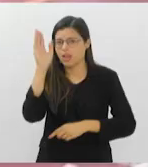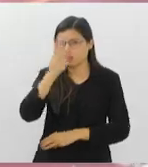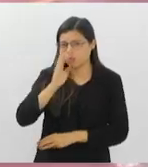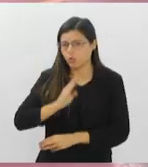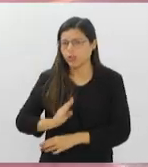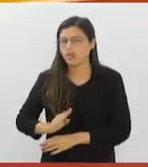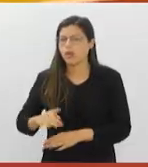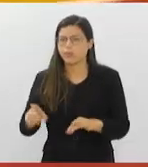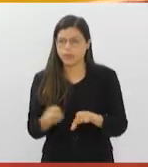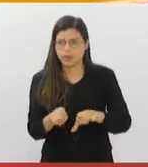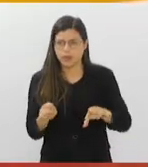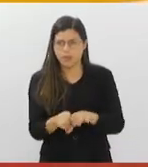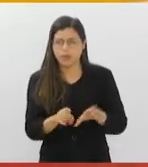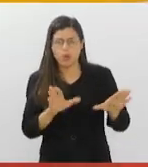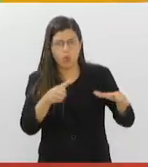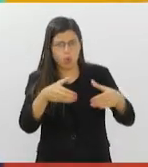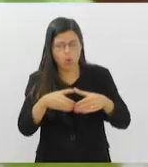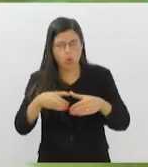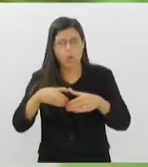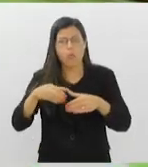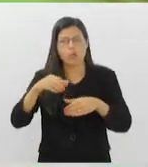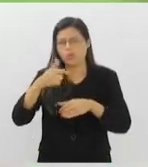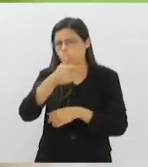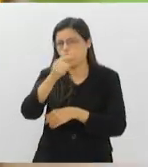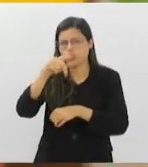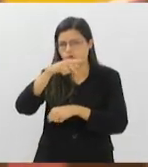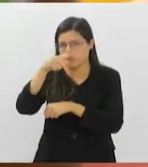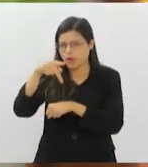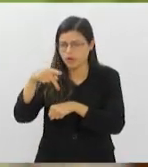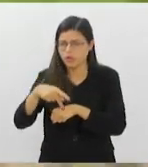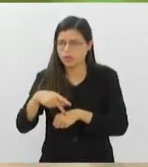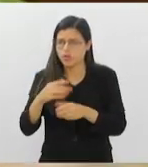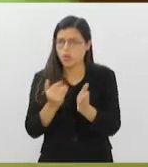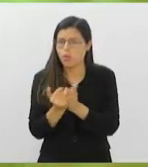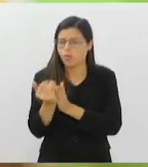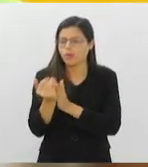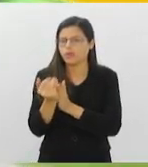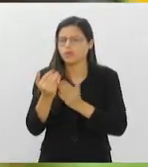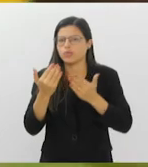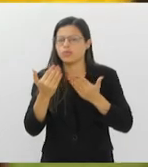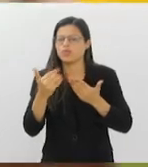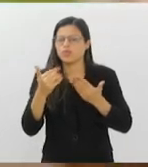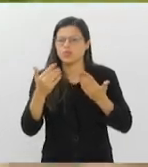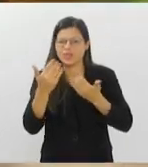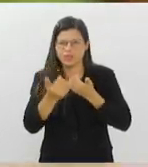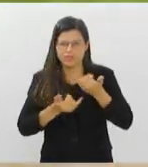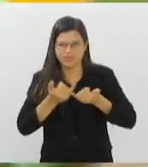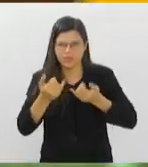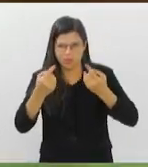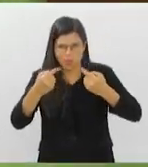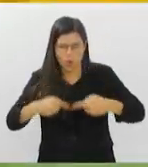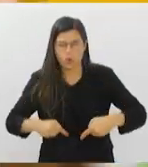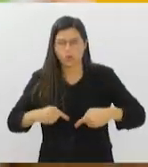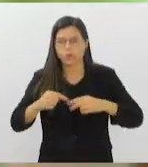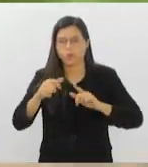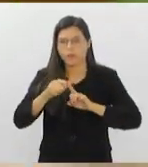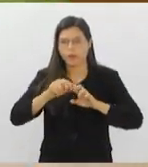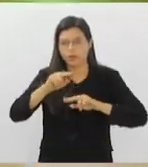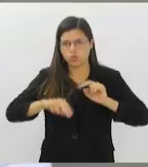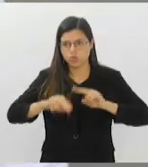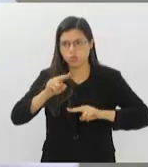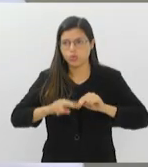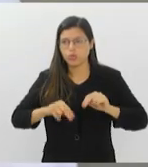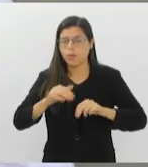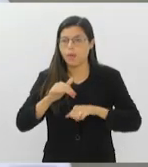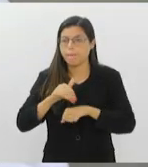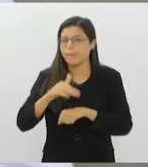para as seleções internacionais. Desde o início das provas em junho, as atividades já reuniram mais de 5 mil alunos.